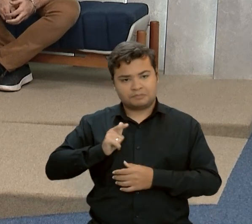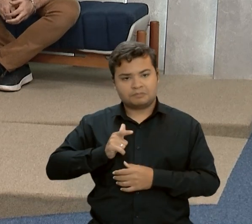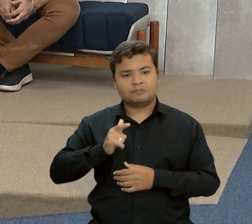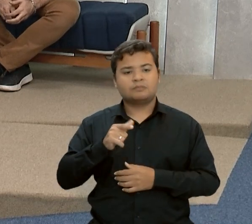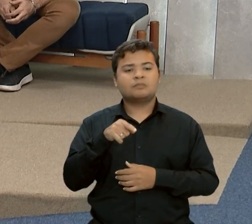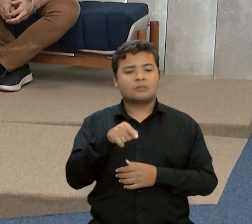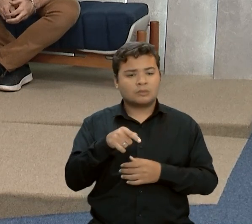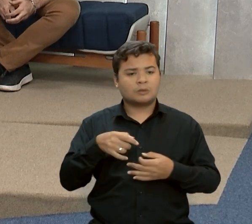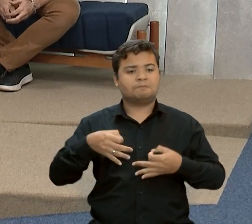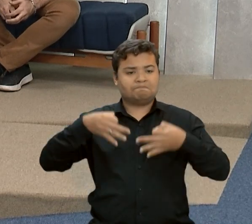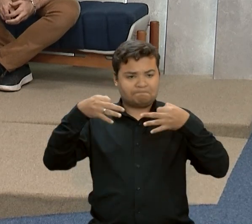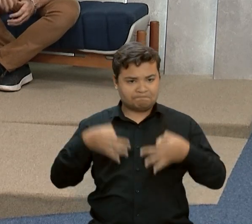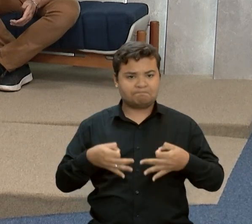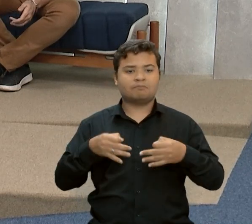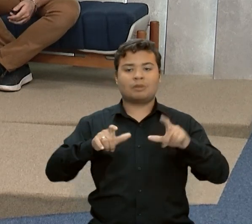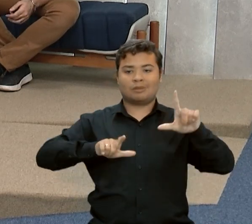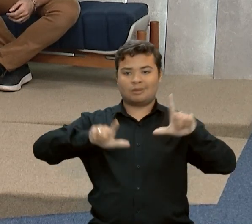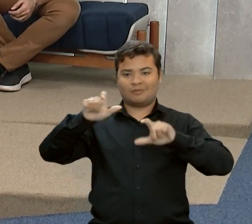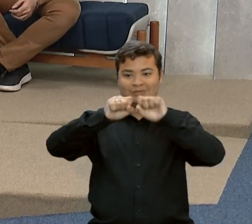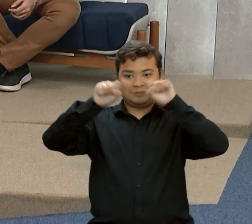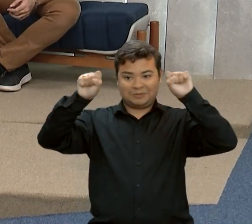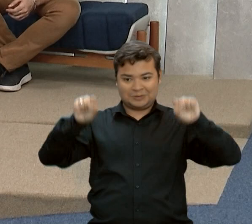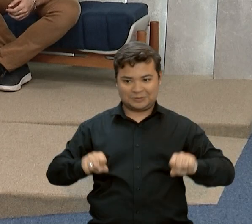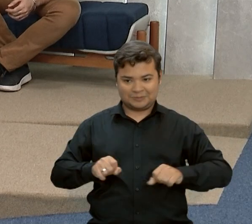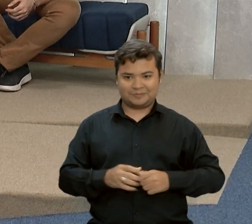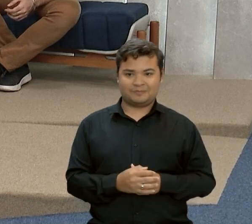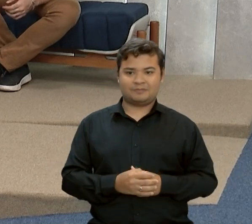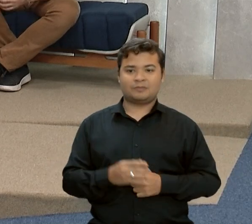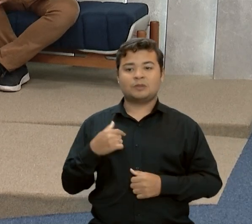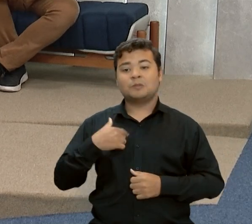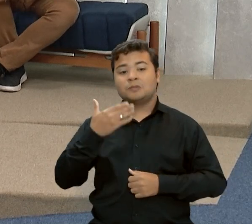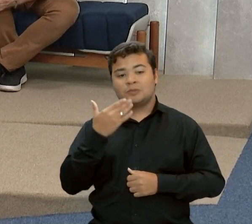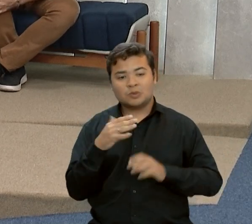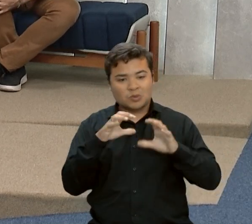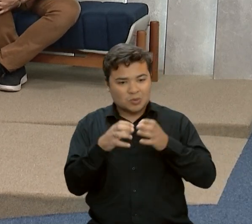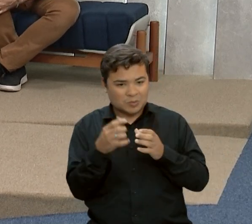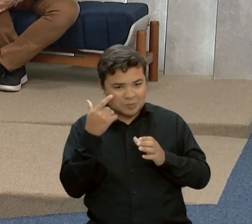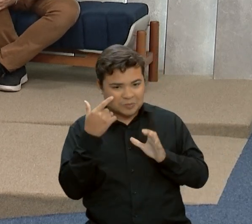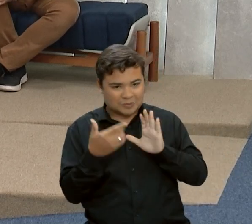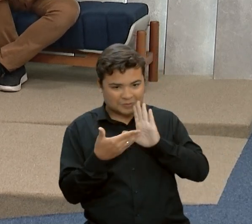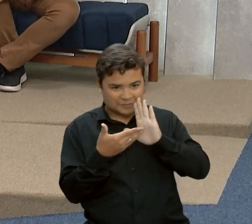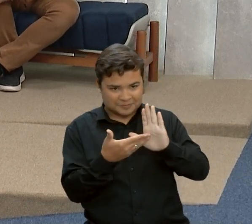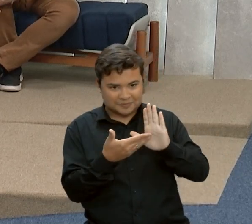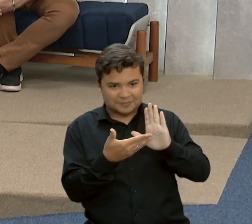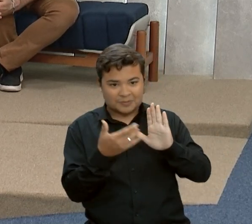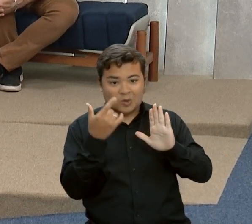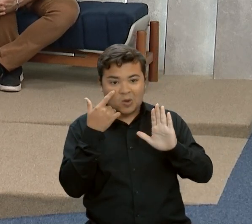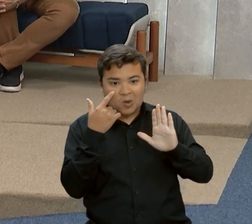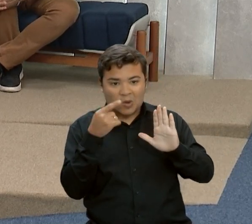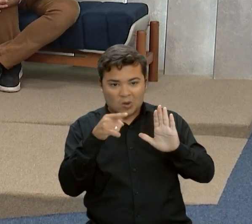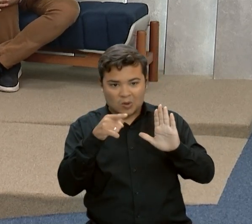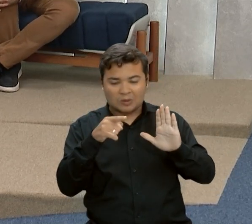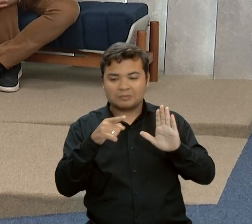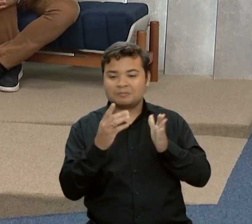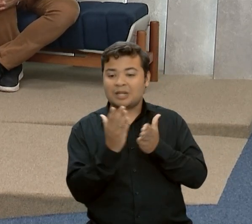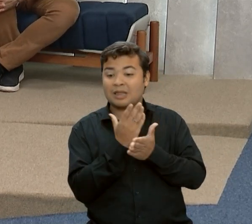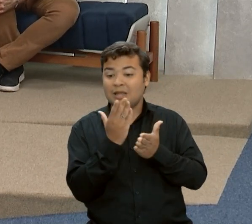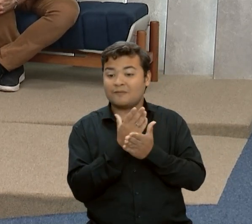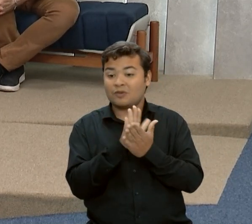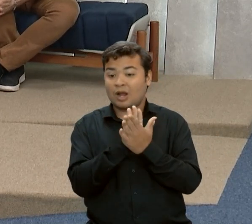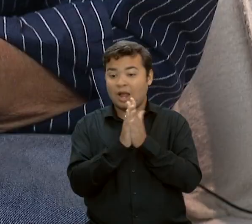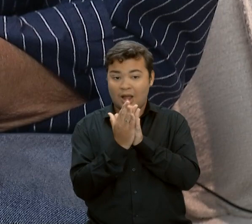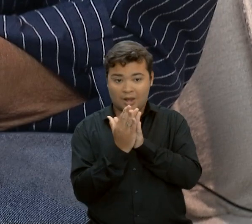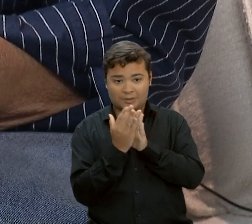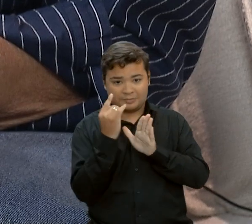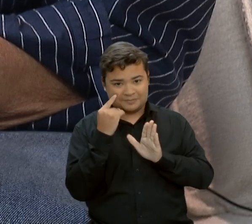o sistema de televisão. Pedi para o pessoal da técnica fechar no senhor aí a câmera, o senhor pode olhar nessa câmera 1 e mostrar a capa do livro. O senhor